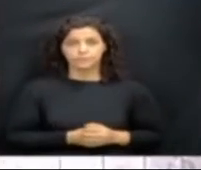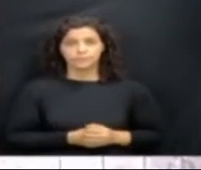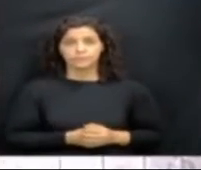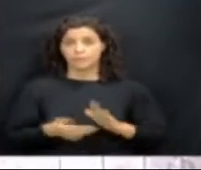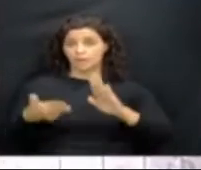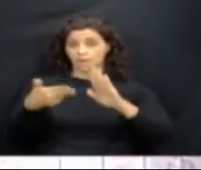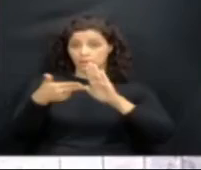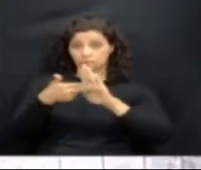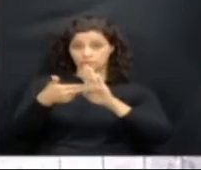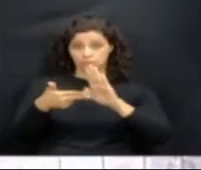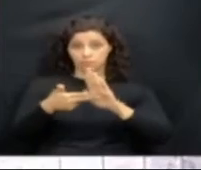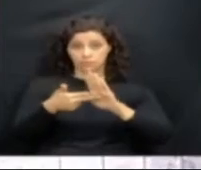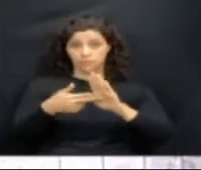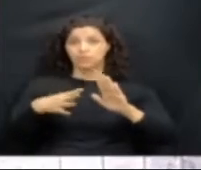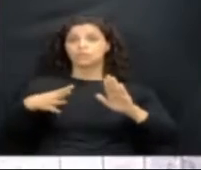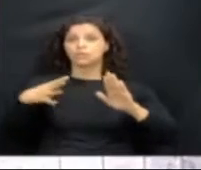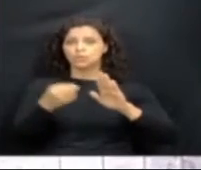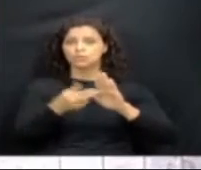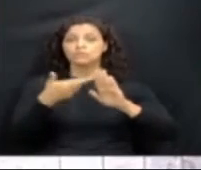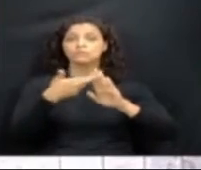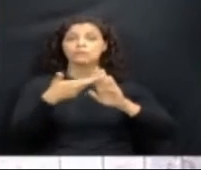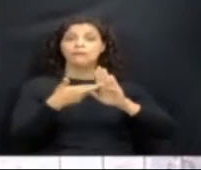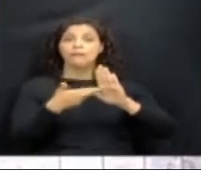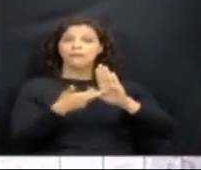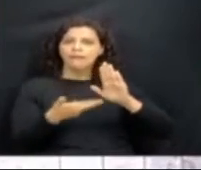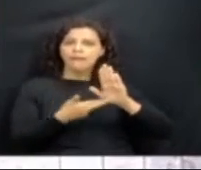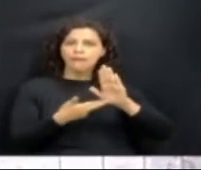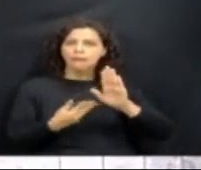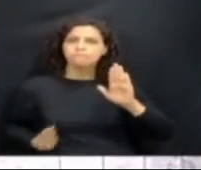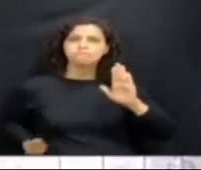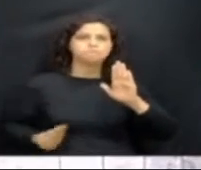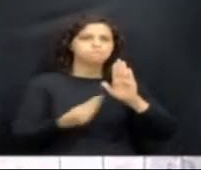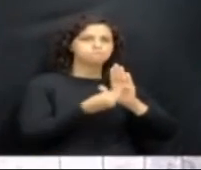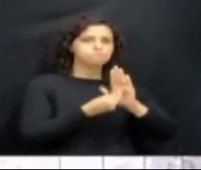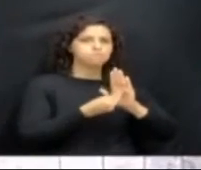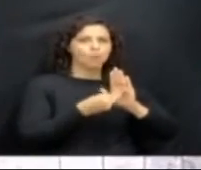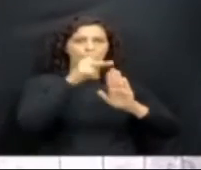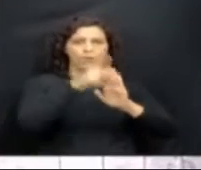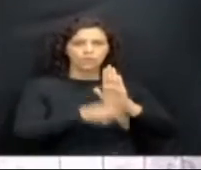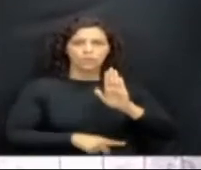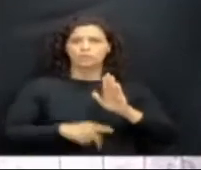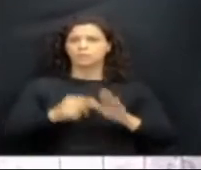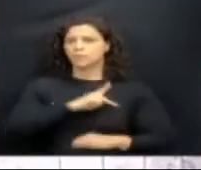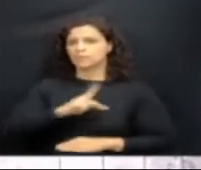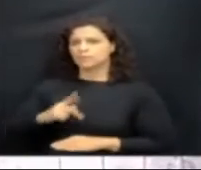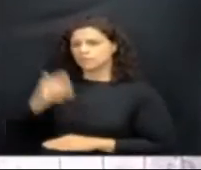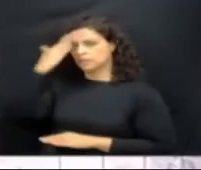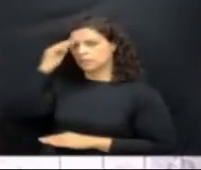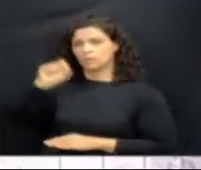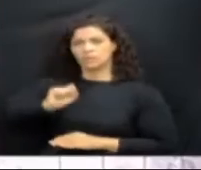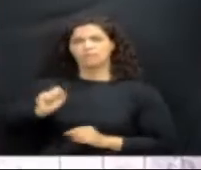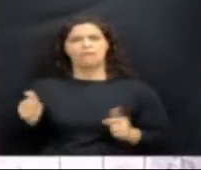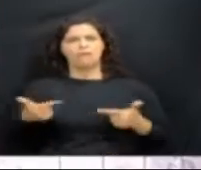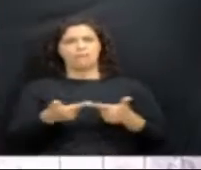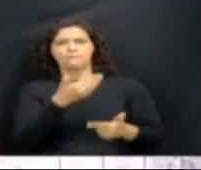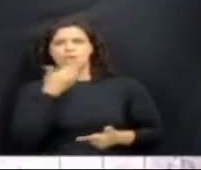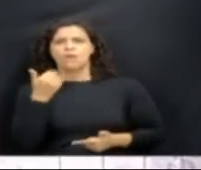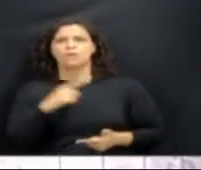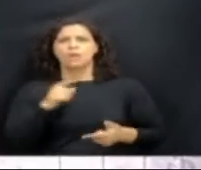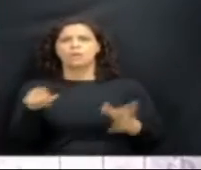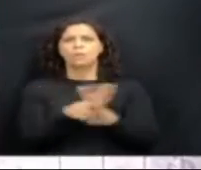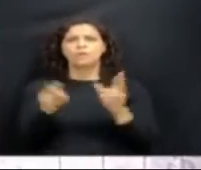as emendas são condicionantes para se exercer, presidente Traiano, o que essa casa tem de melhor, que